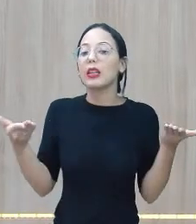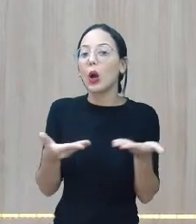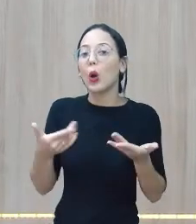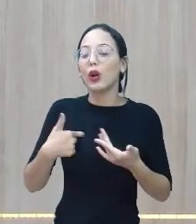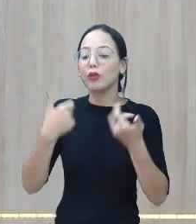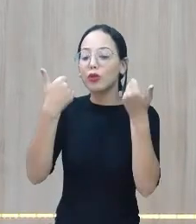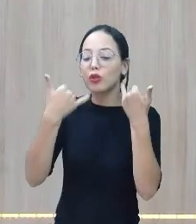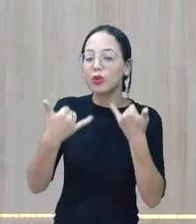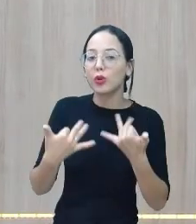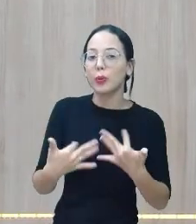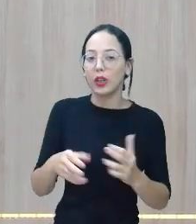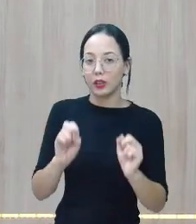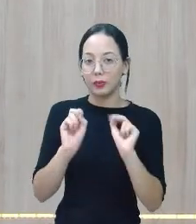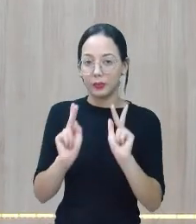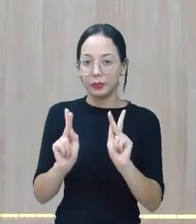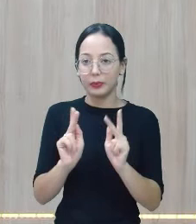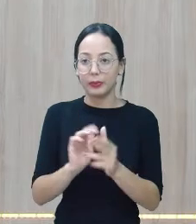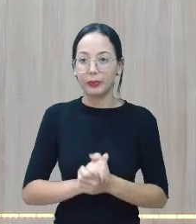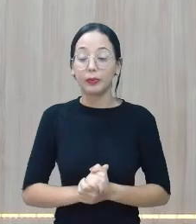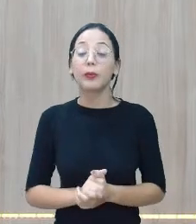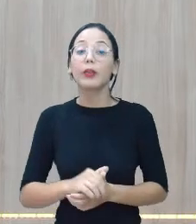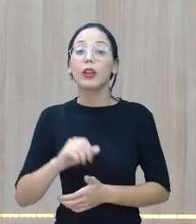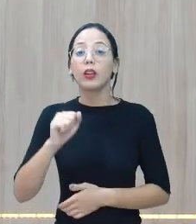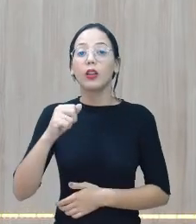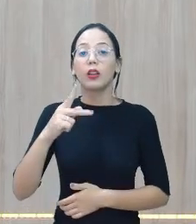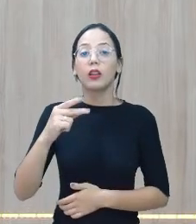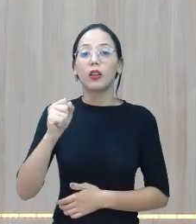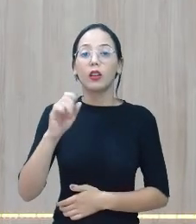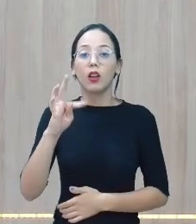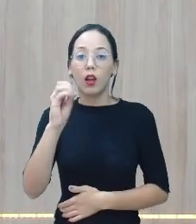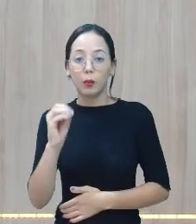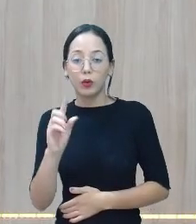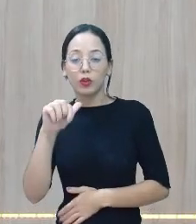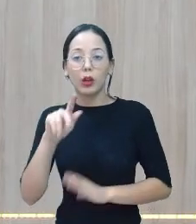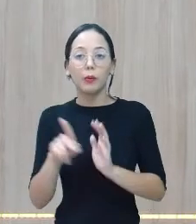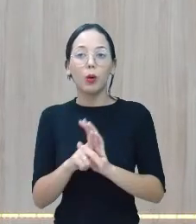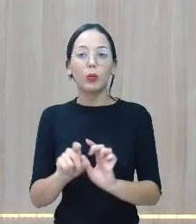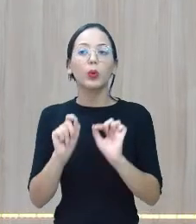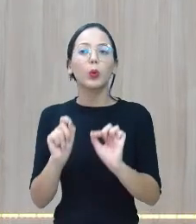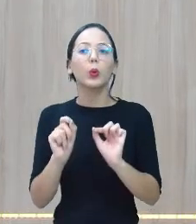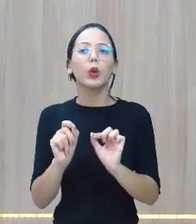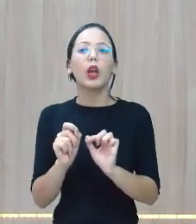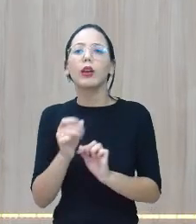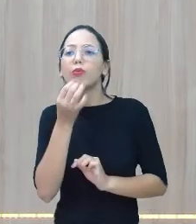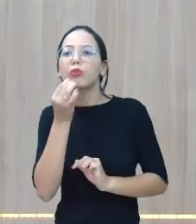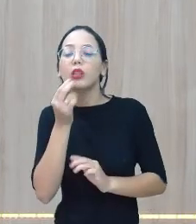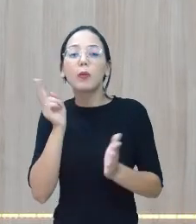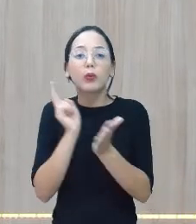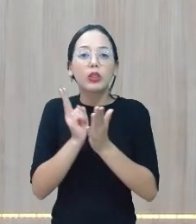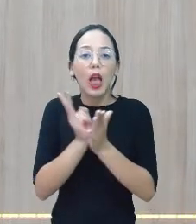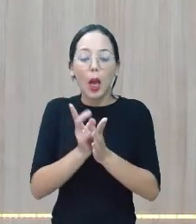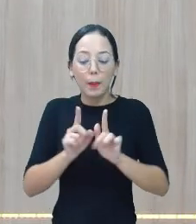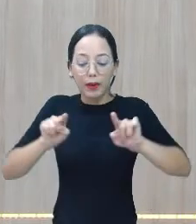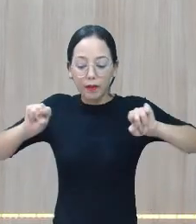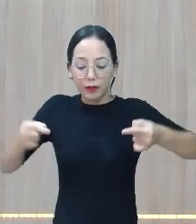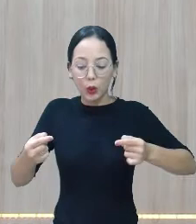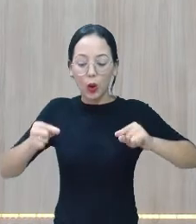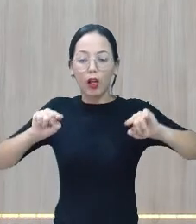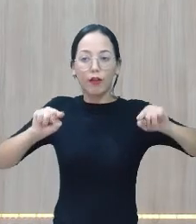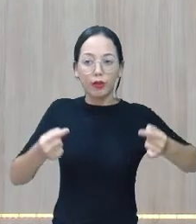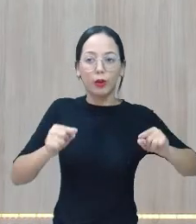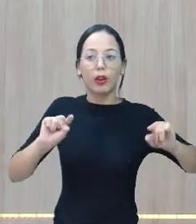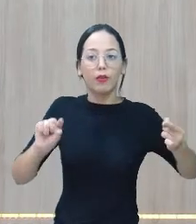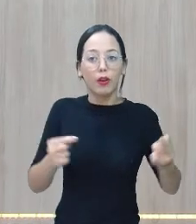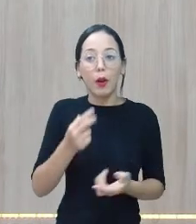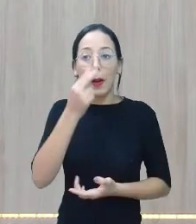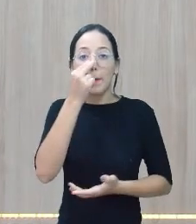agora. Se já ouviram, vão relembrar. O aposto deve ser isolado pela vírgula, mesmo